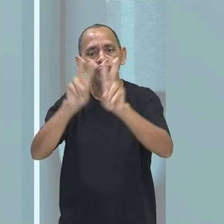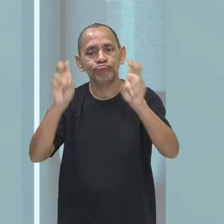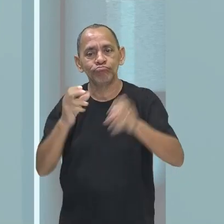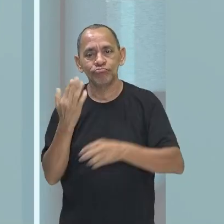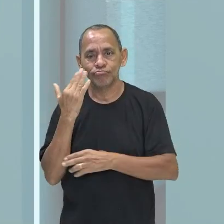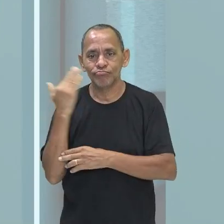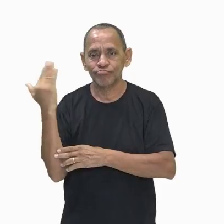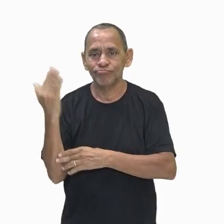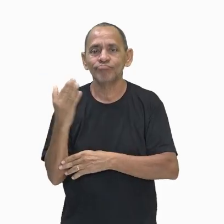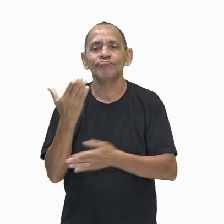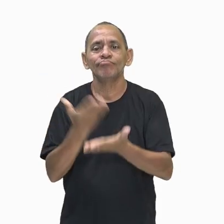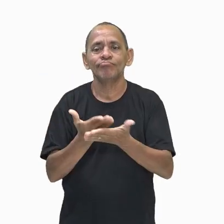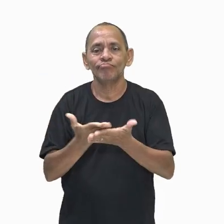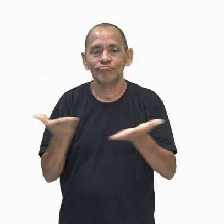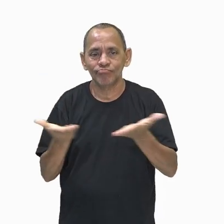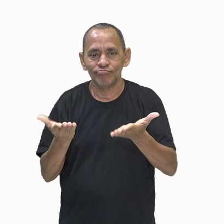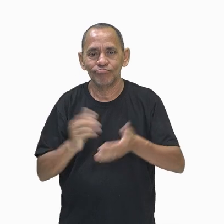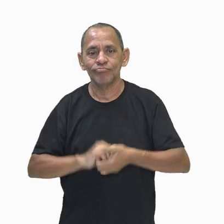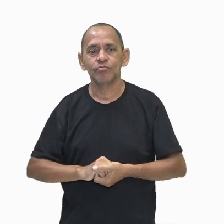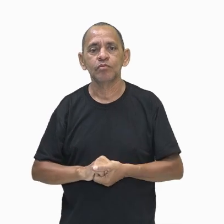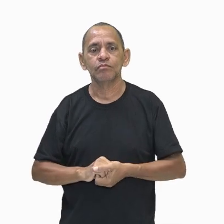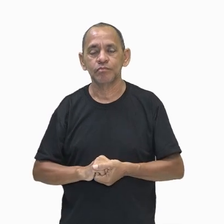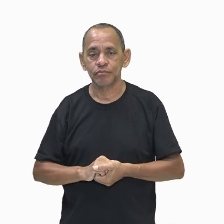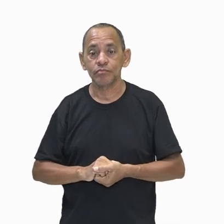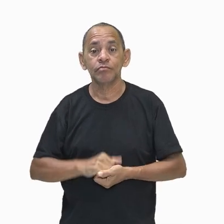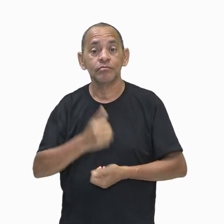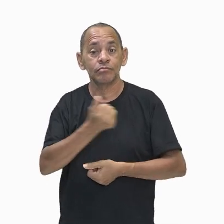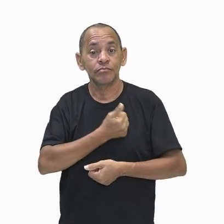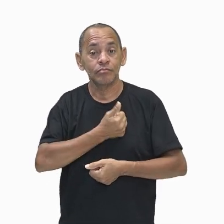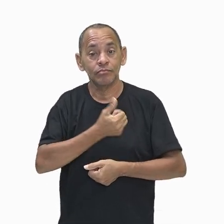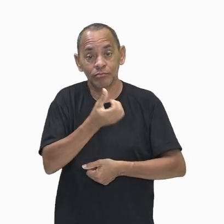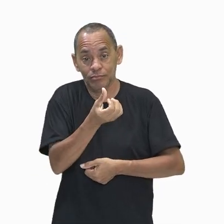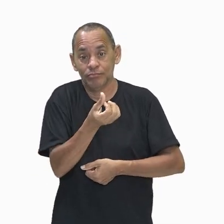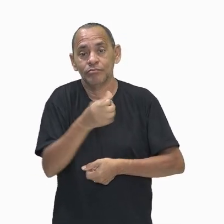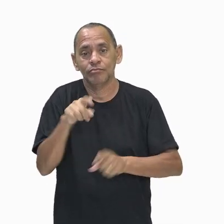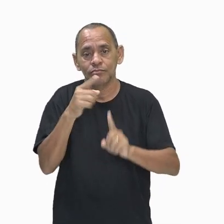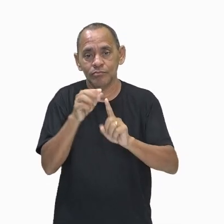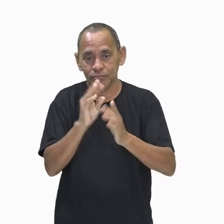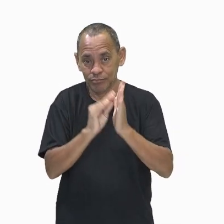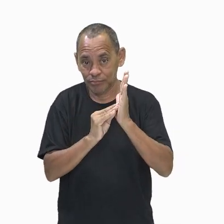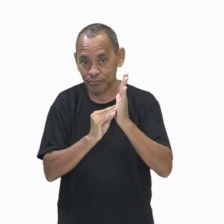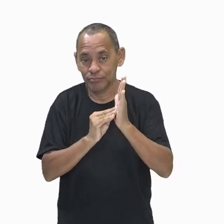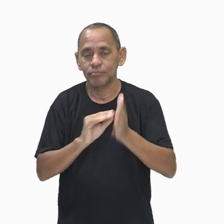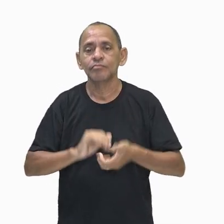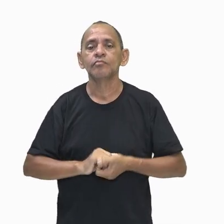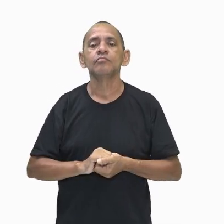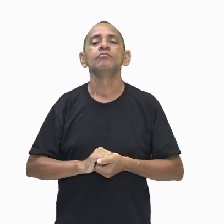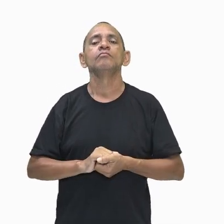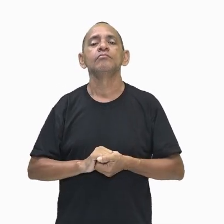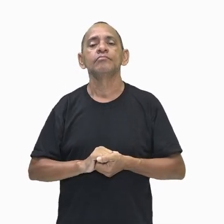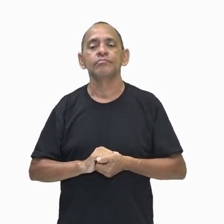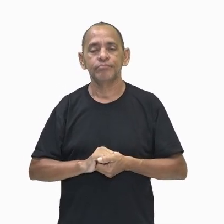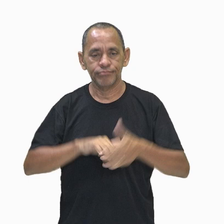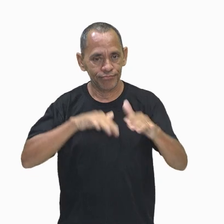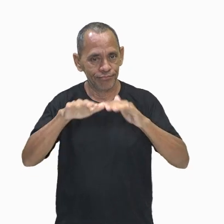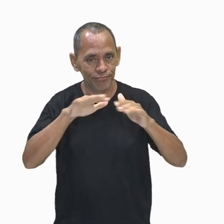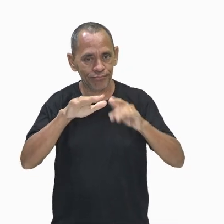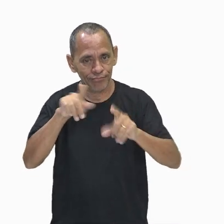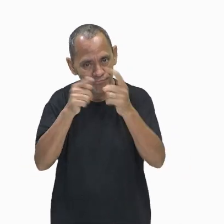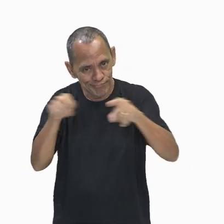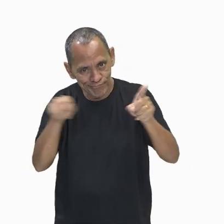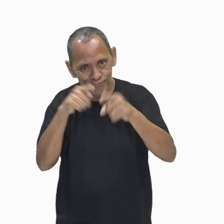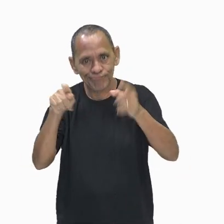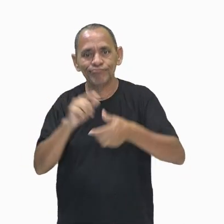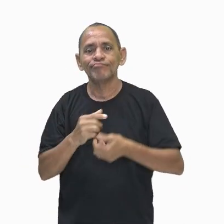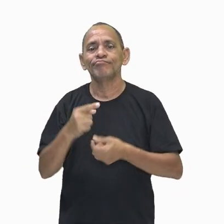temos para a aula de hoje? Nós temos aula 6, objeto de conhecimento, movimento musical, bossa nova.